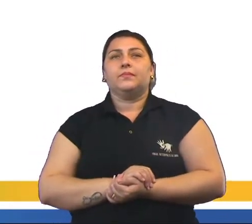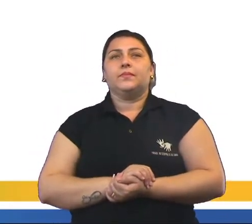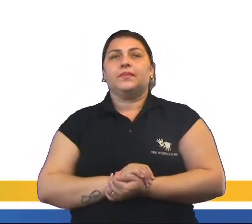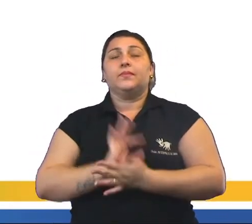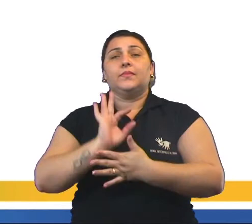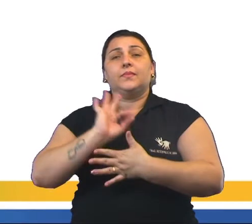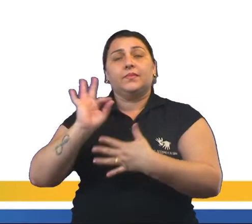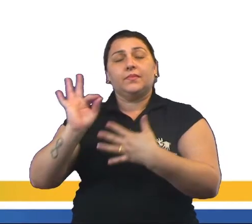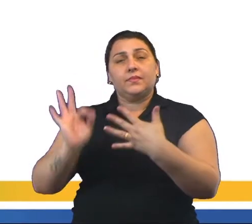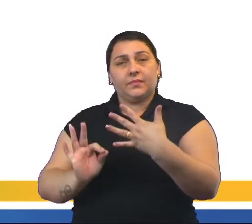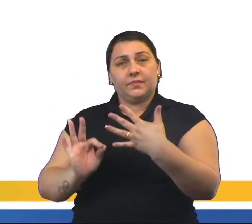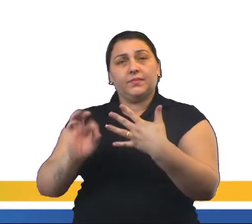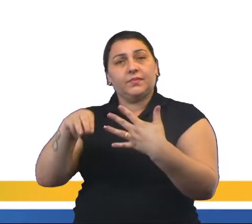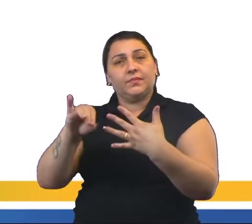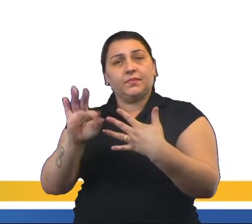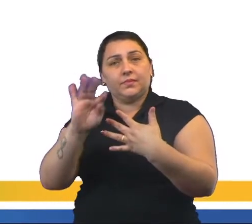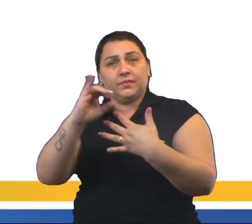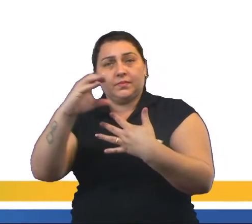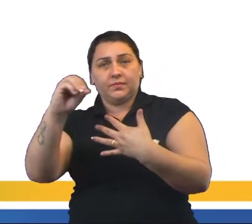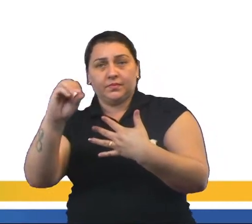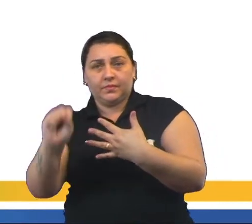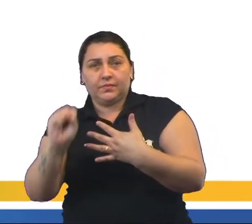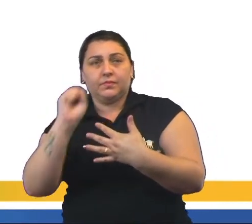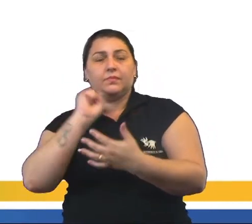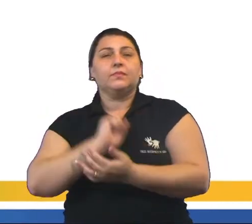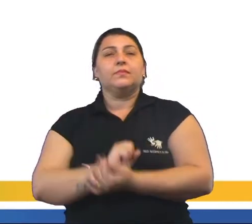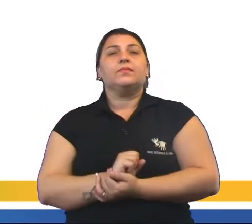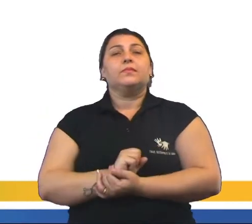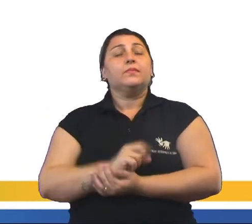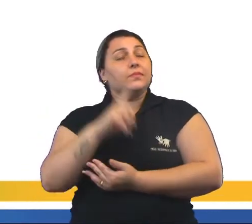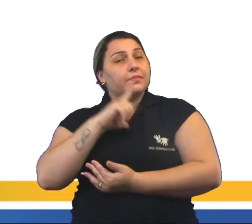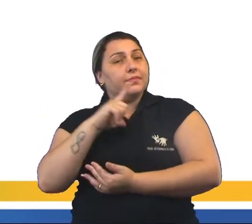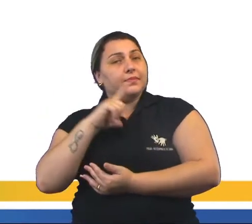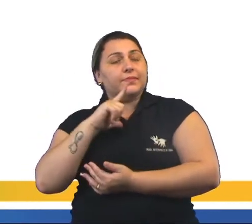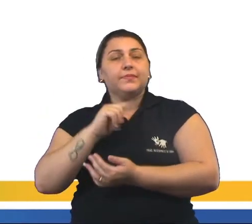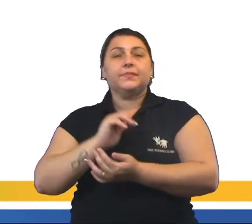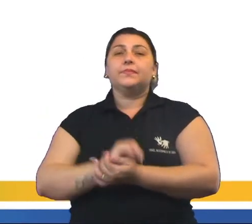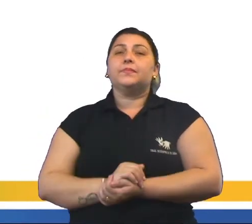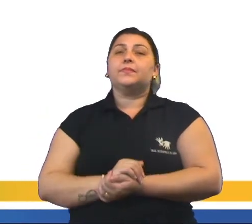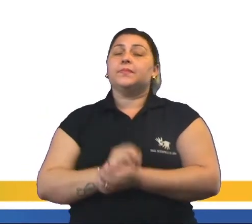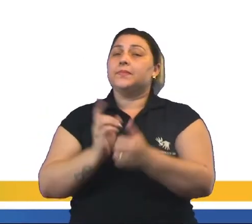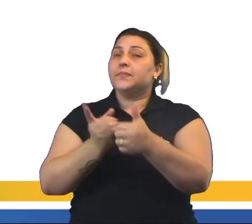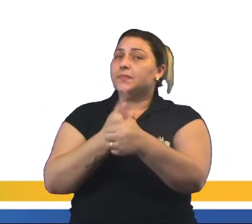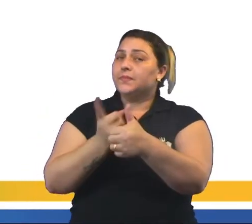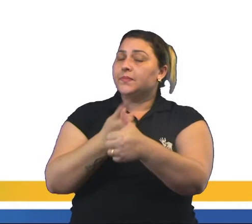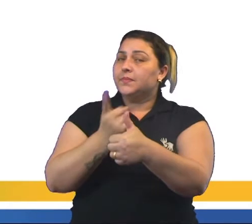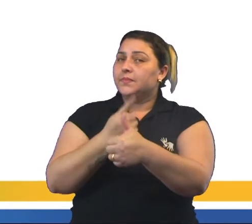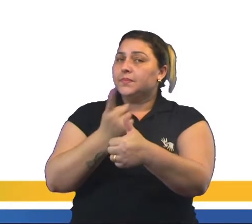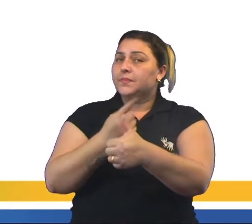elementos míticos, que existia na primeira